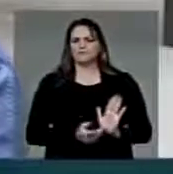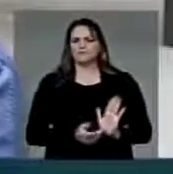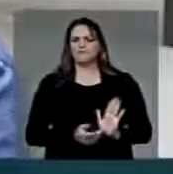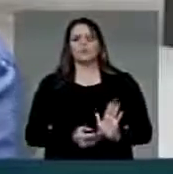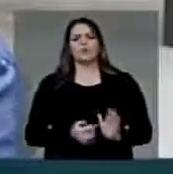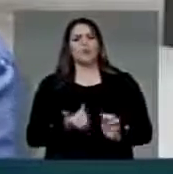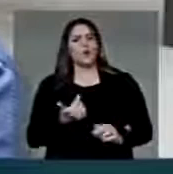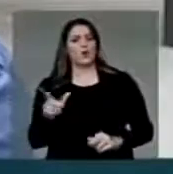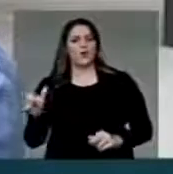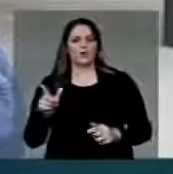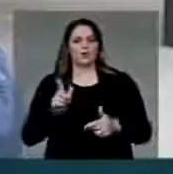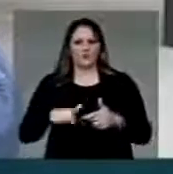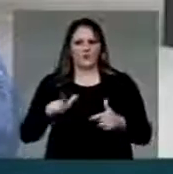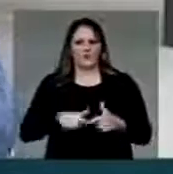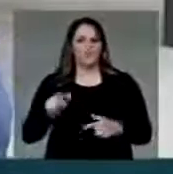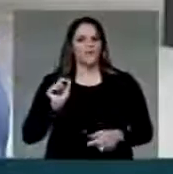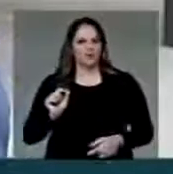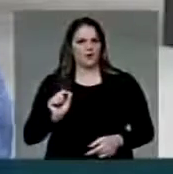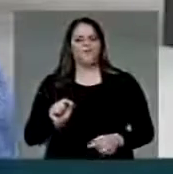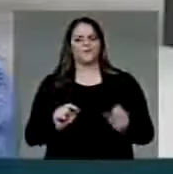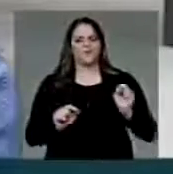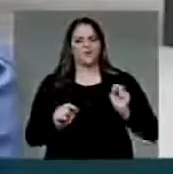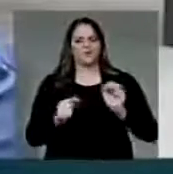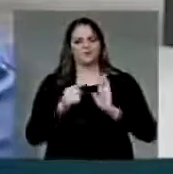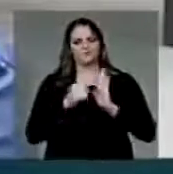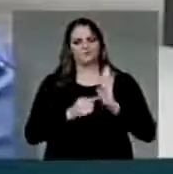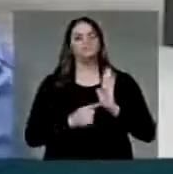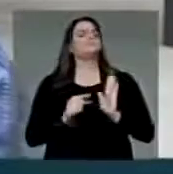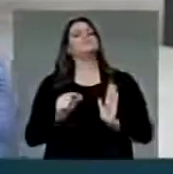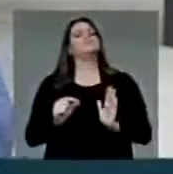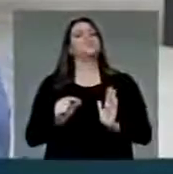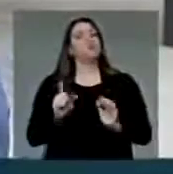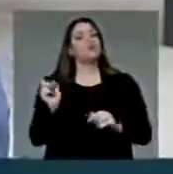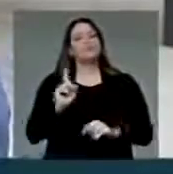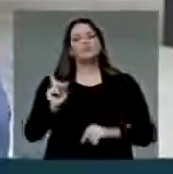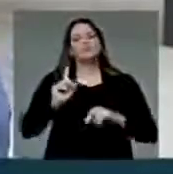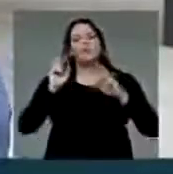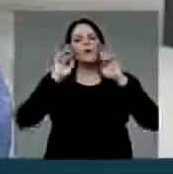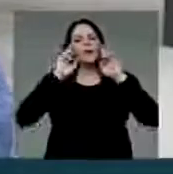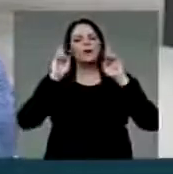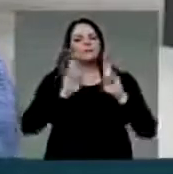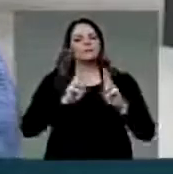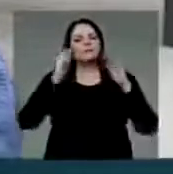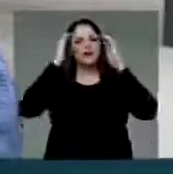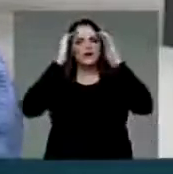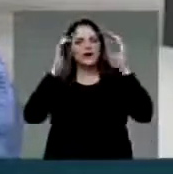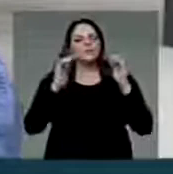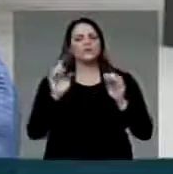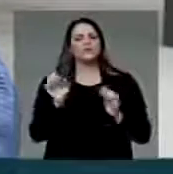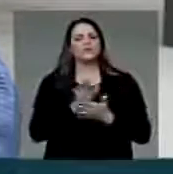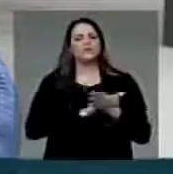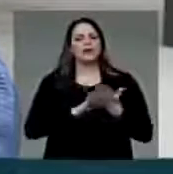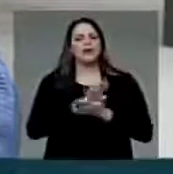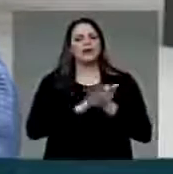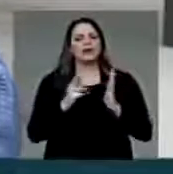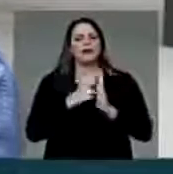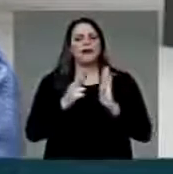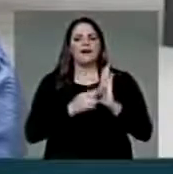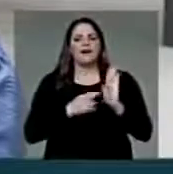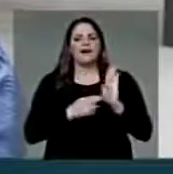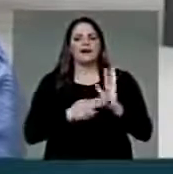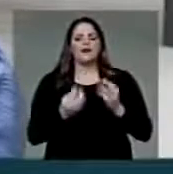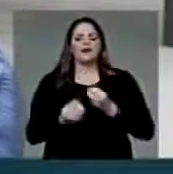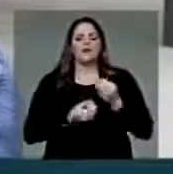outra irregularidade constatada diz respeito à não observância da norma que fixa a composição